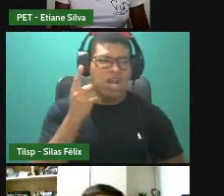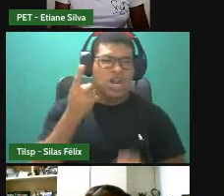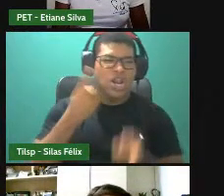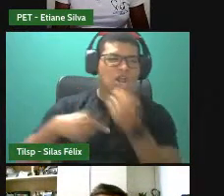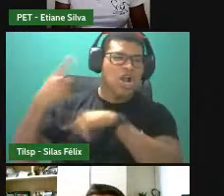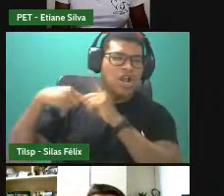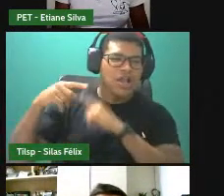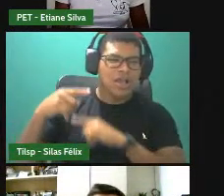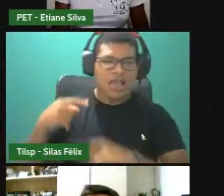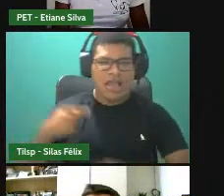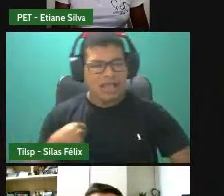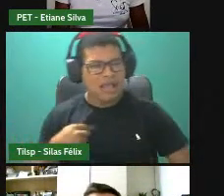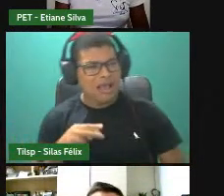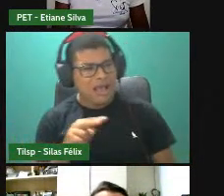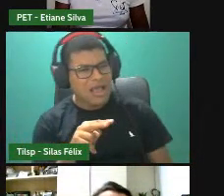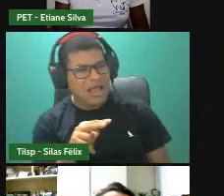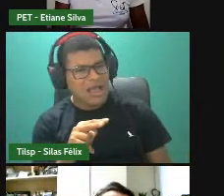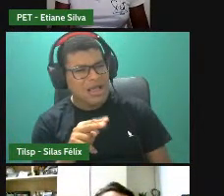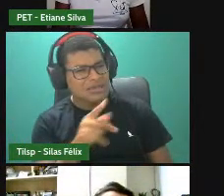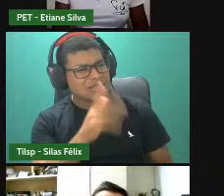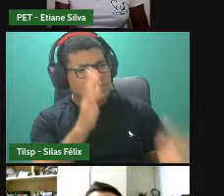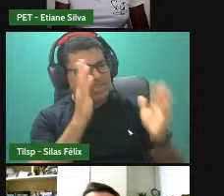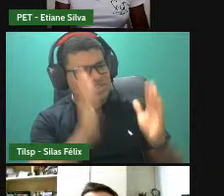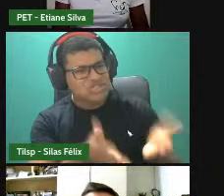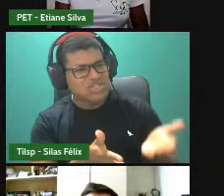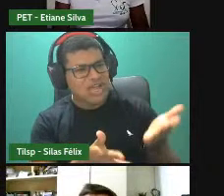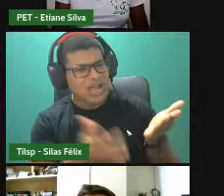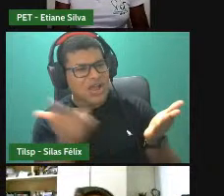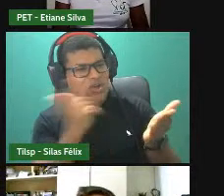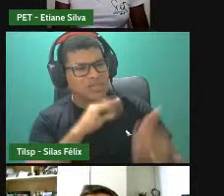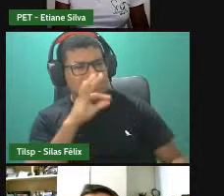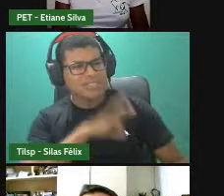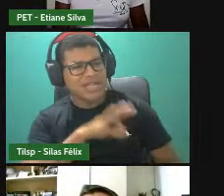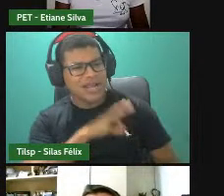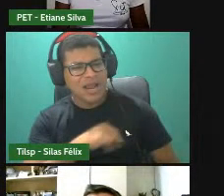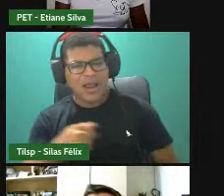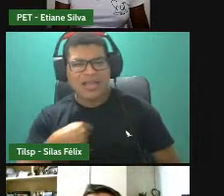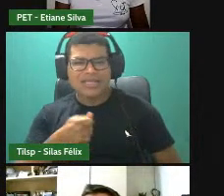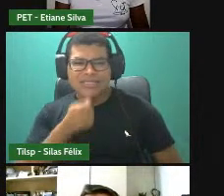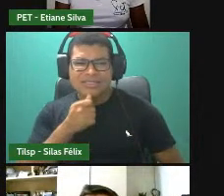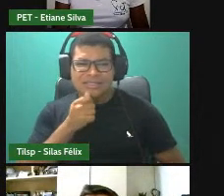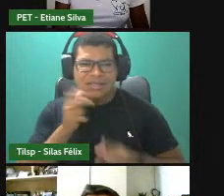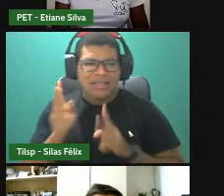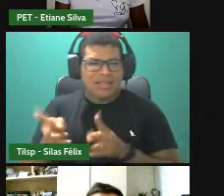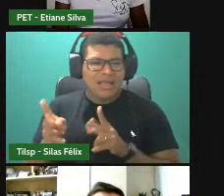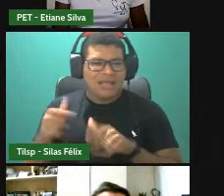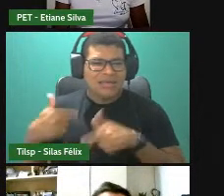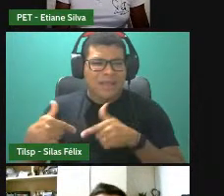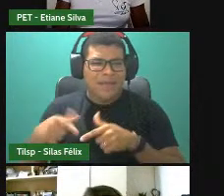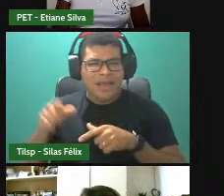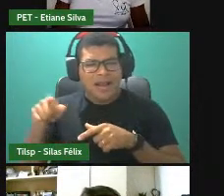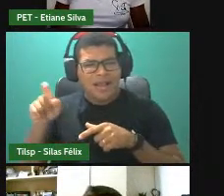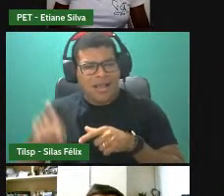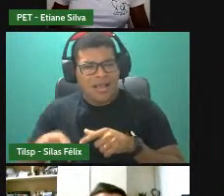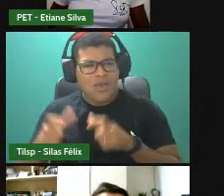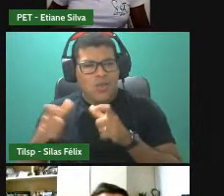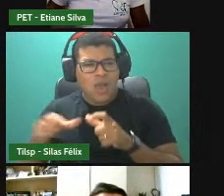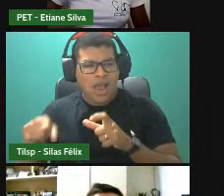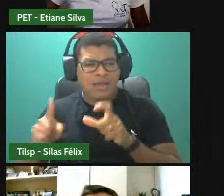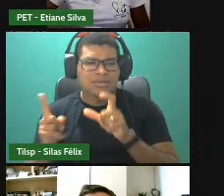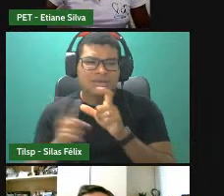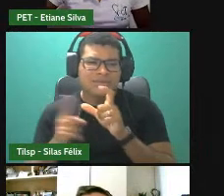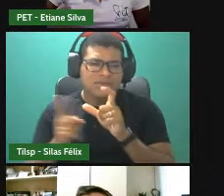sensação, a gente fala, poxa, mas ele já entrou ali, tem um salário, e eu estou trabalhando numa clínica, não vejo tanto